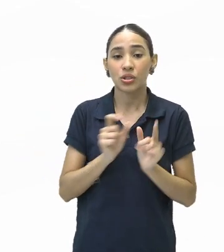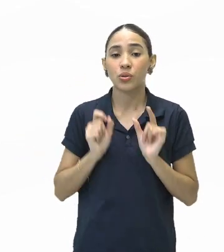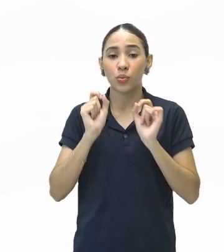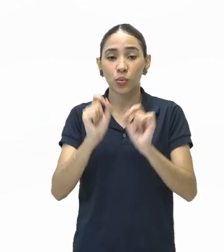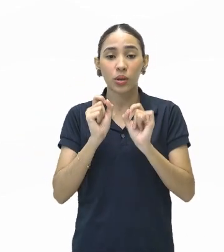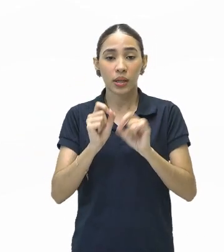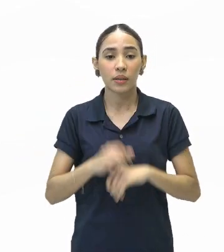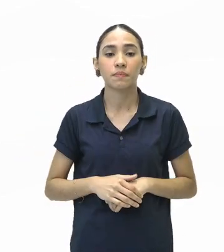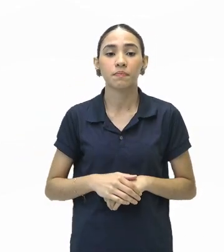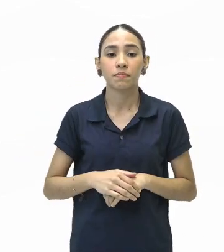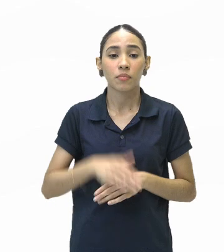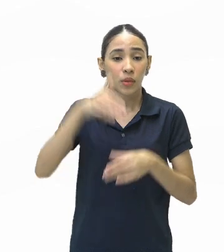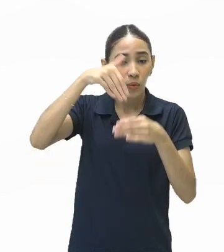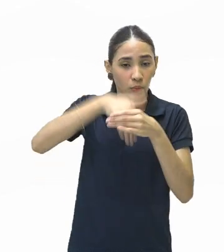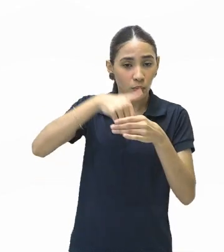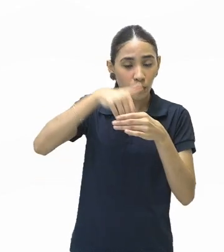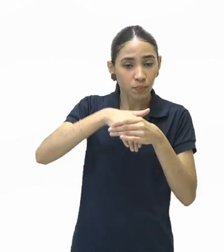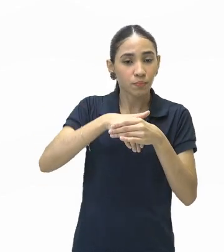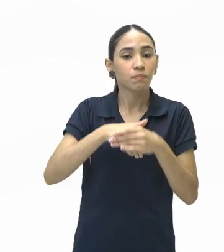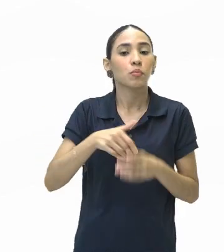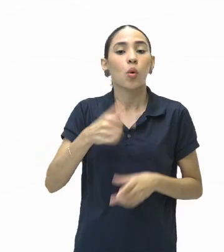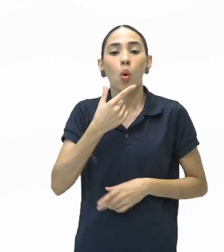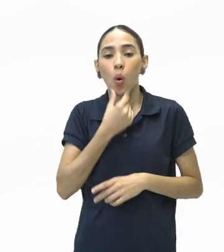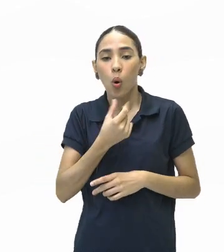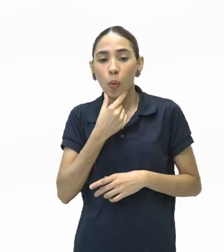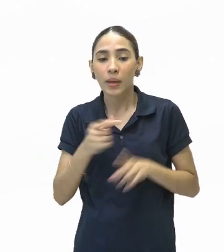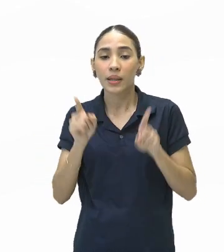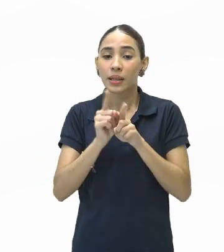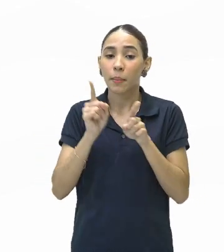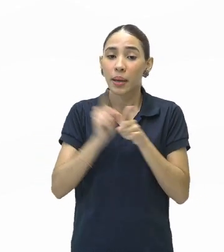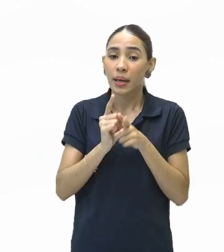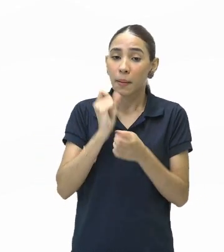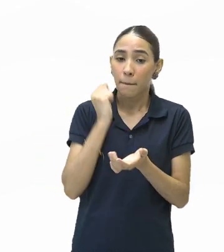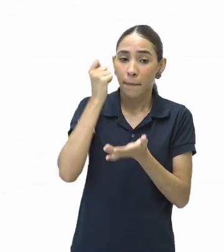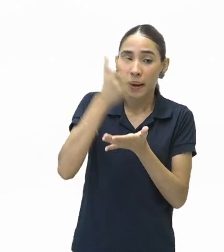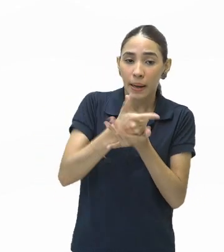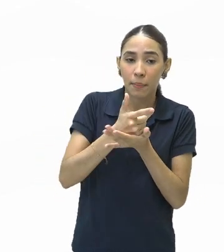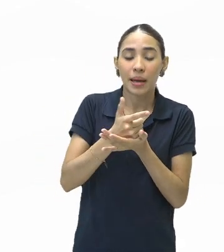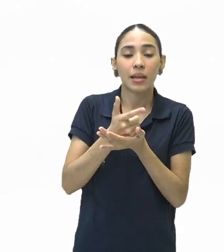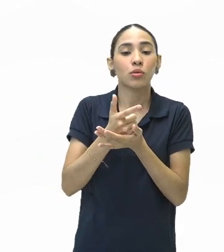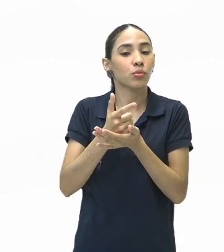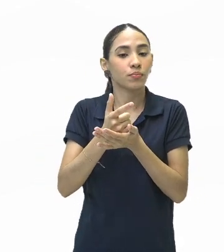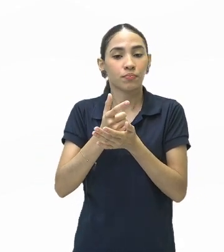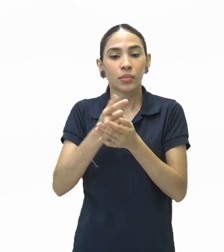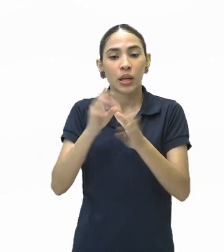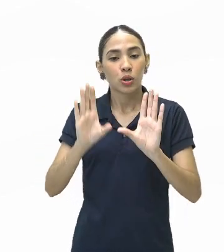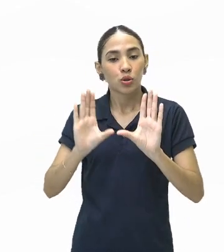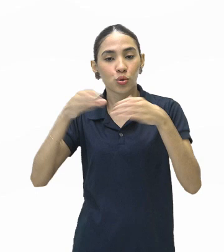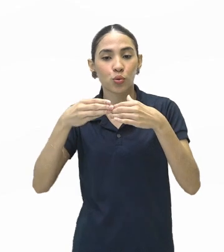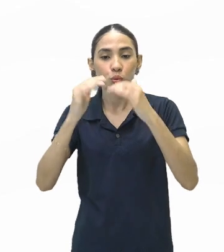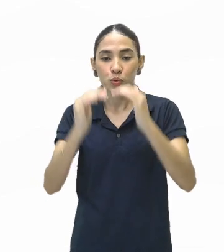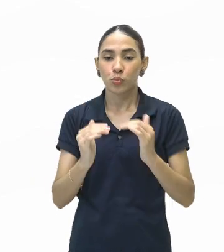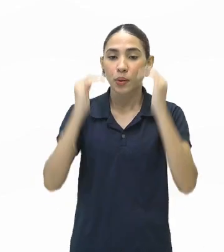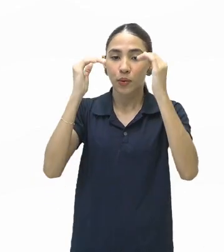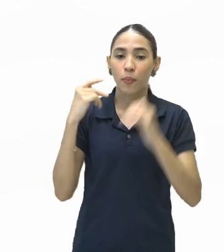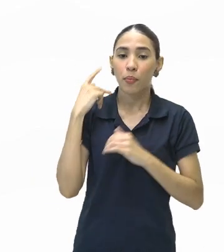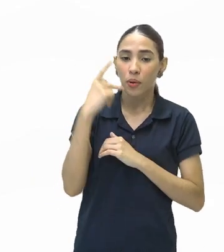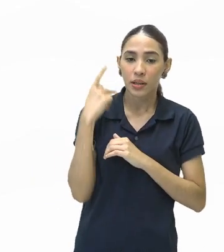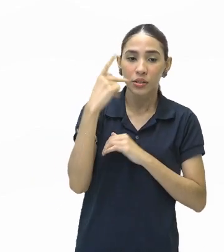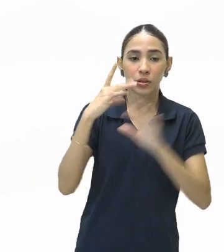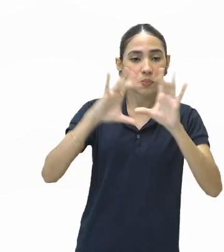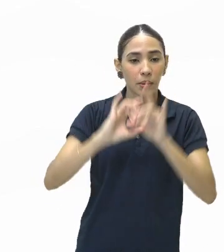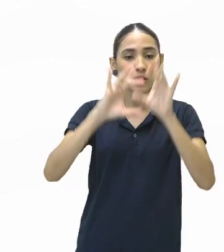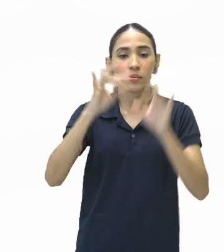outras coisas, o sufrágio universal masculino, pagamento para os membros do parlamento, para permitir